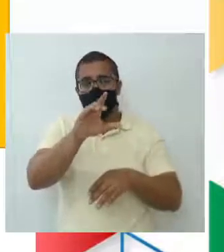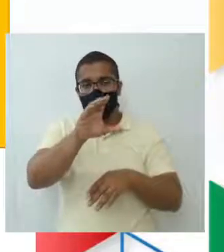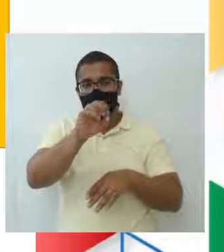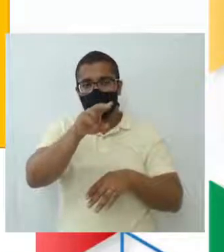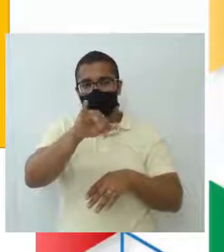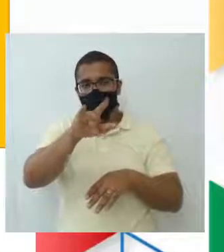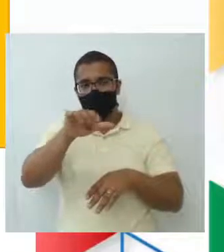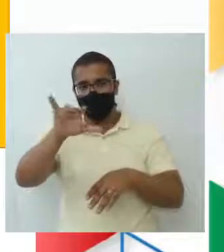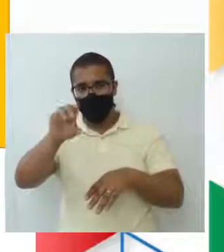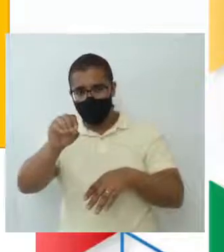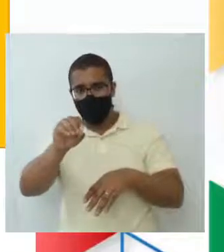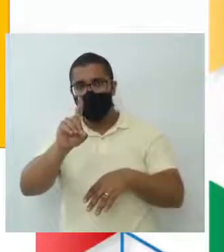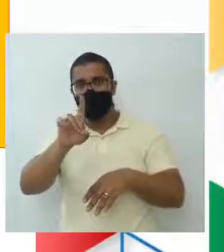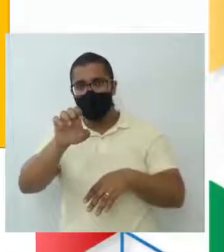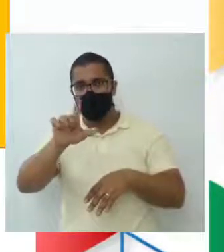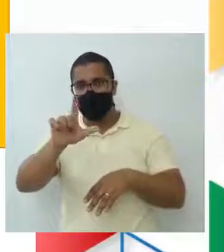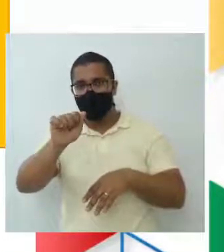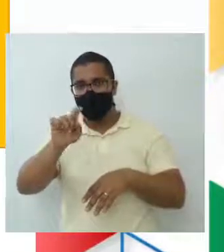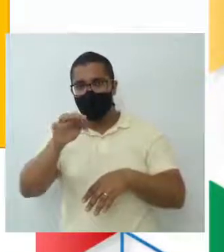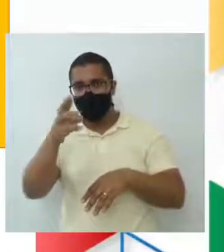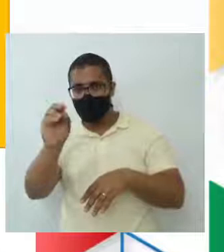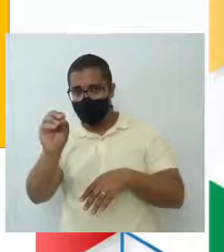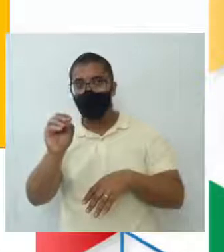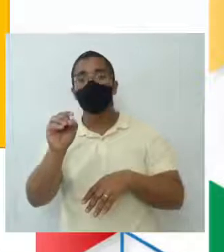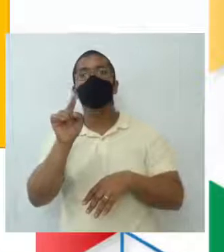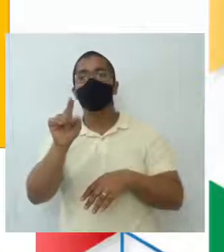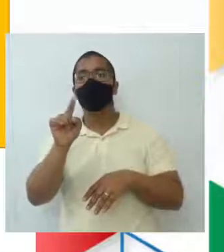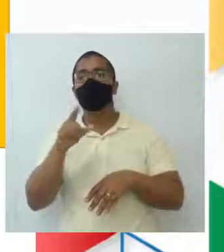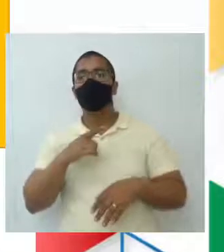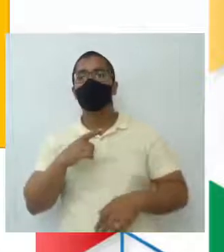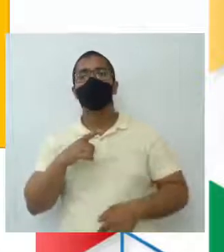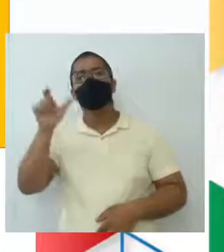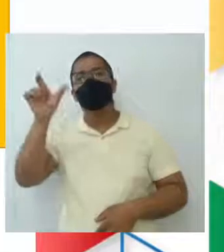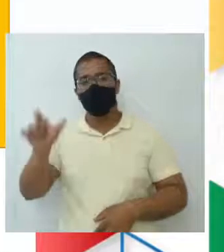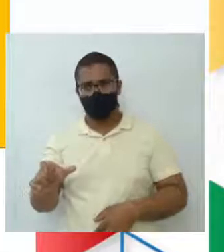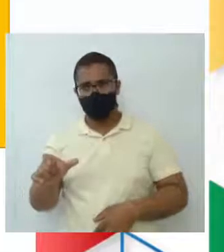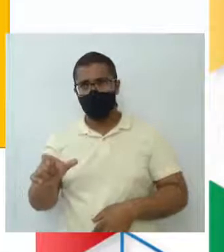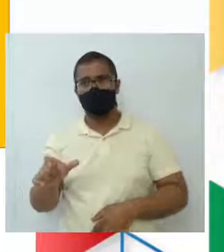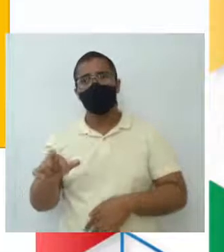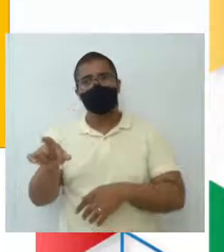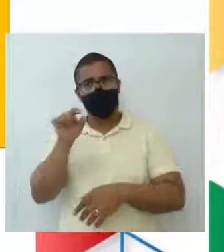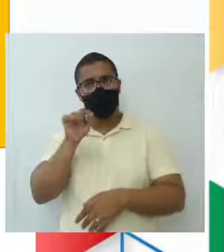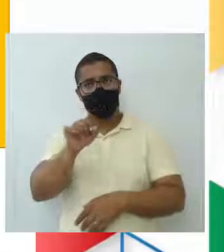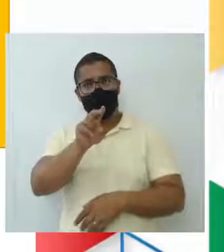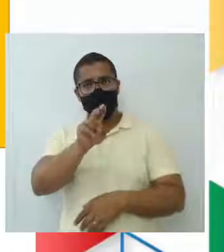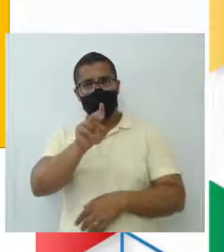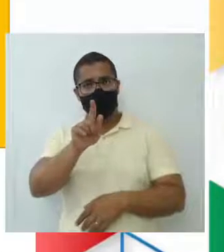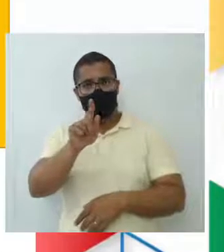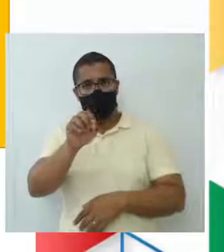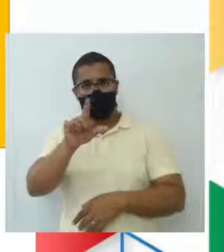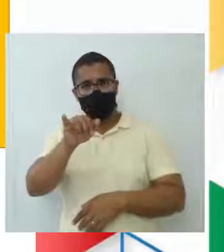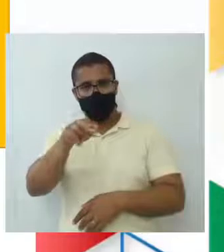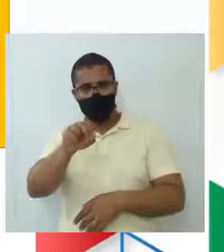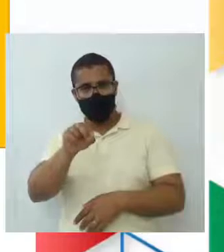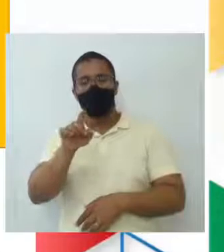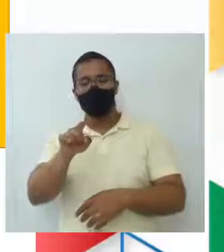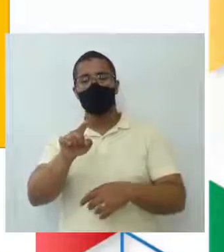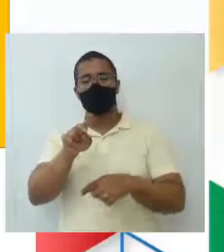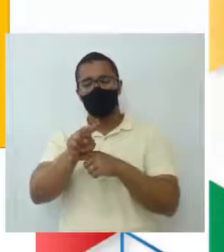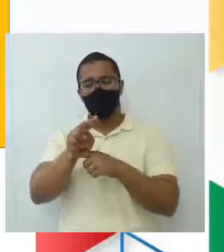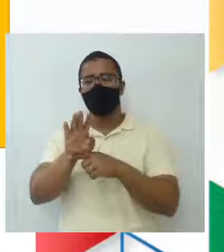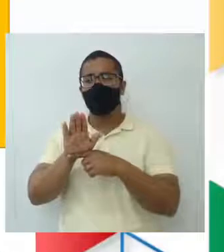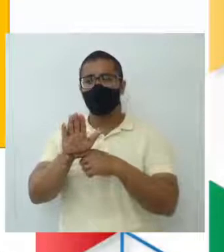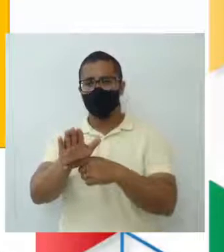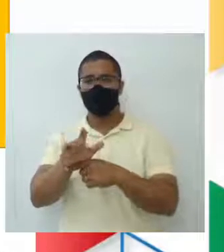Irmãos Menores de Assis. O cardeal Ugolino foi designado protetor da ordem. Francisco